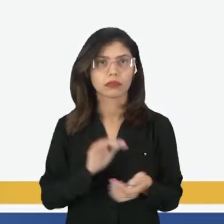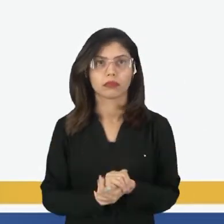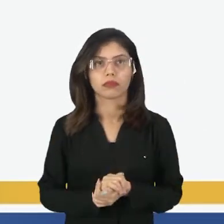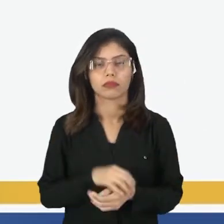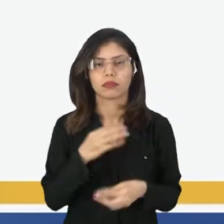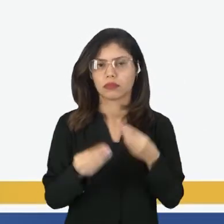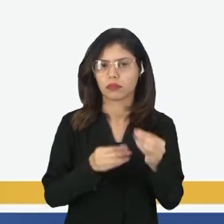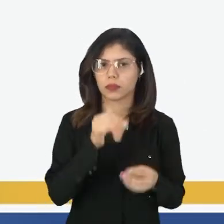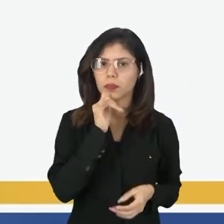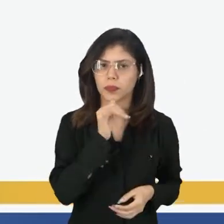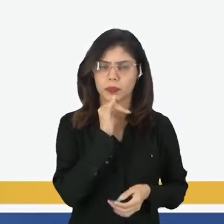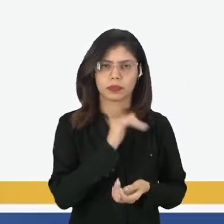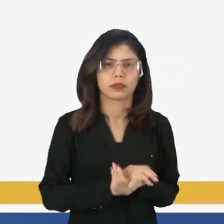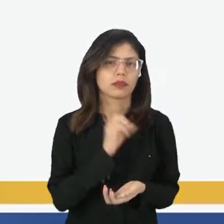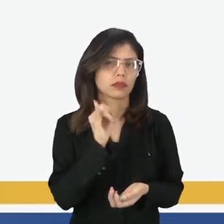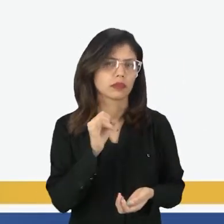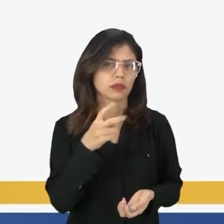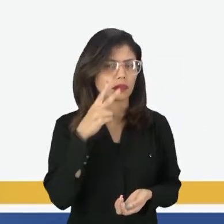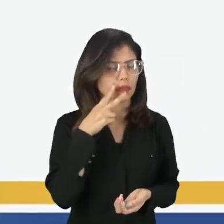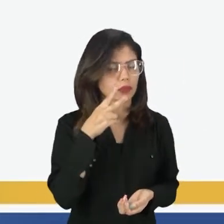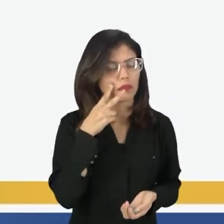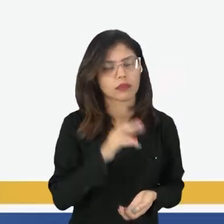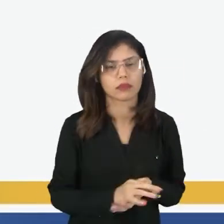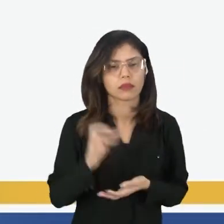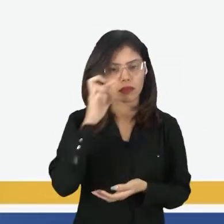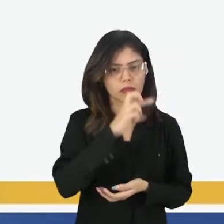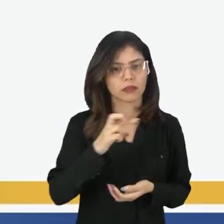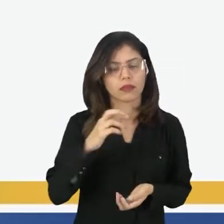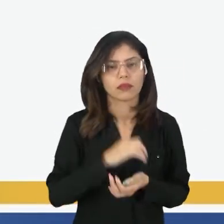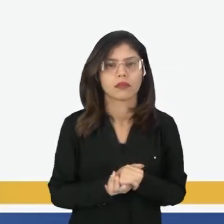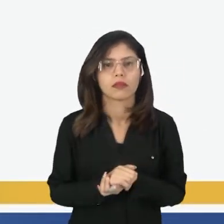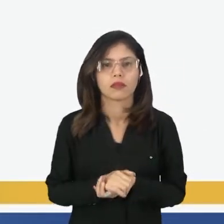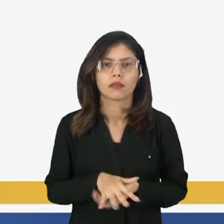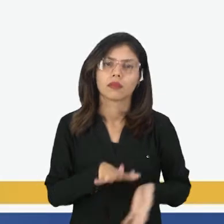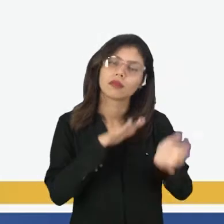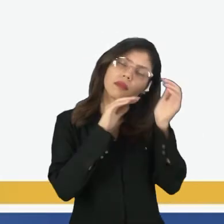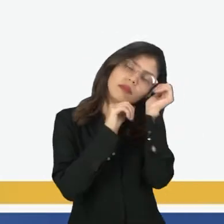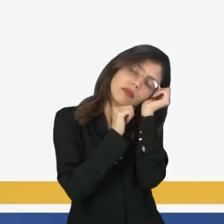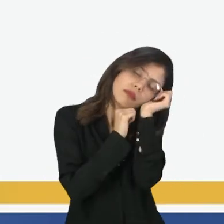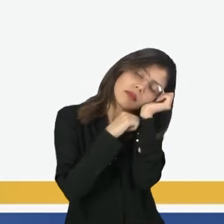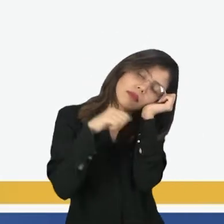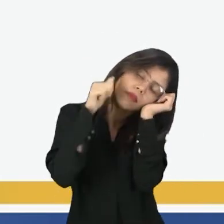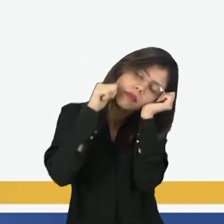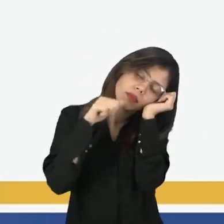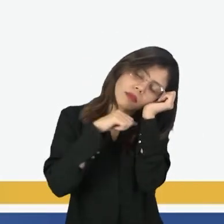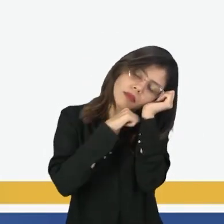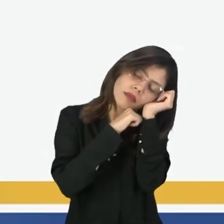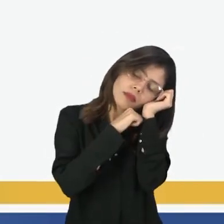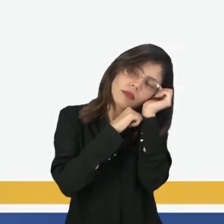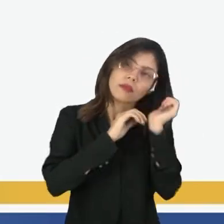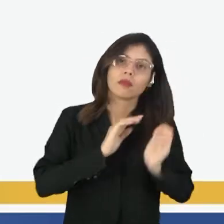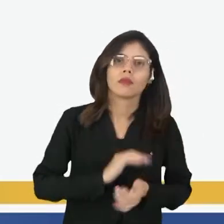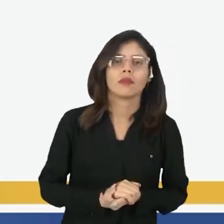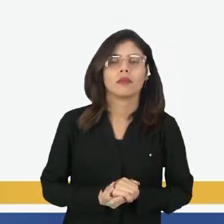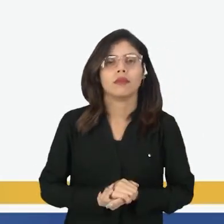um conto como exemplo? Se eu for analisar ou da Bela Adormecida, ou